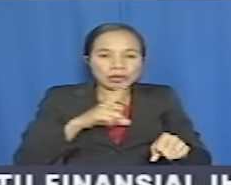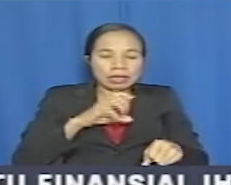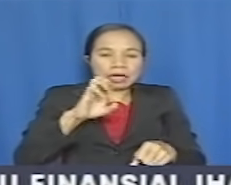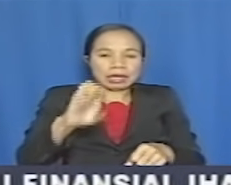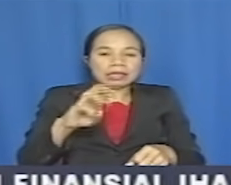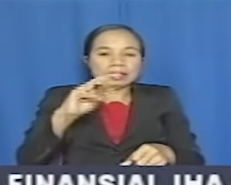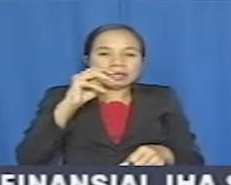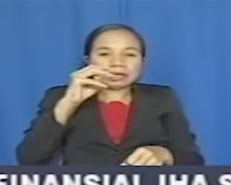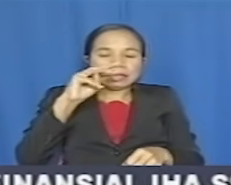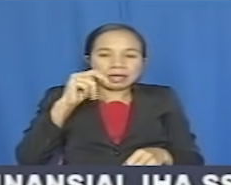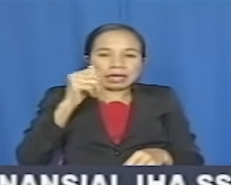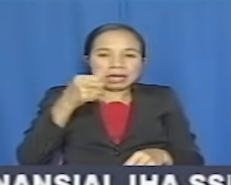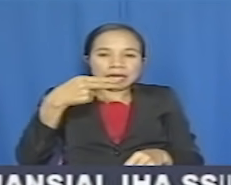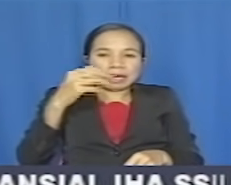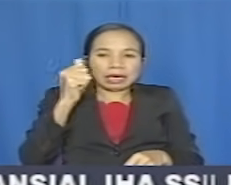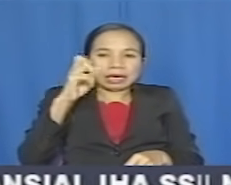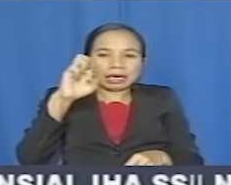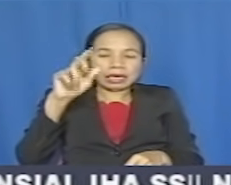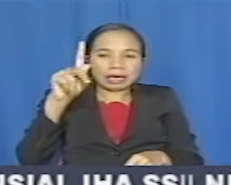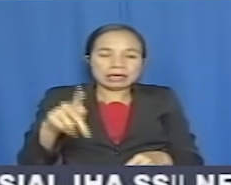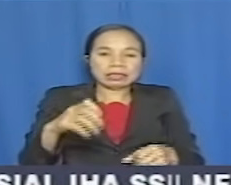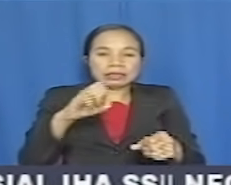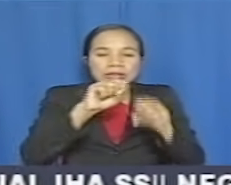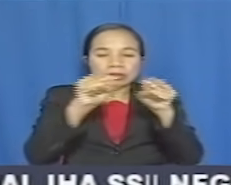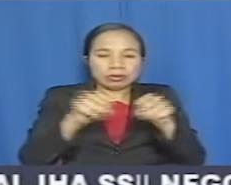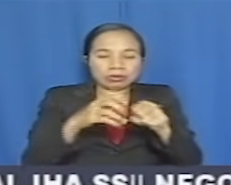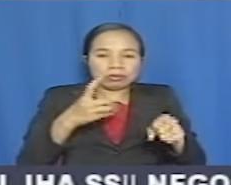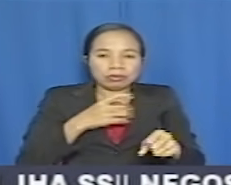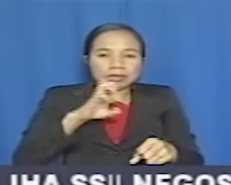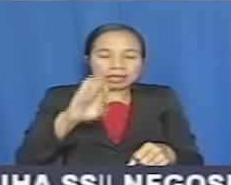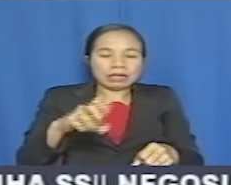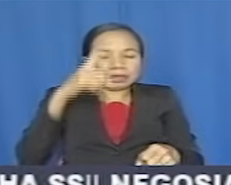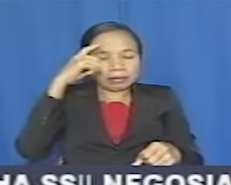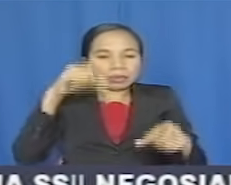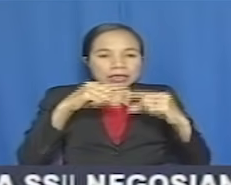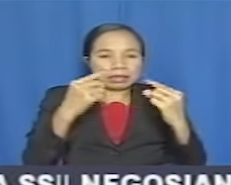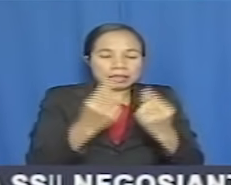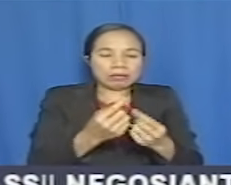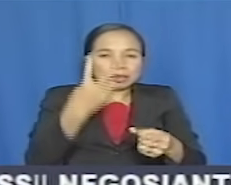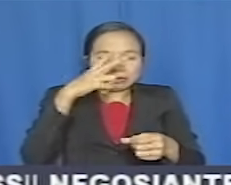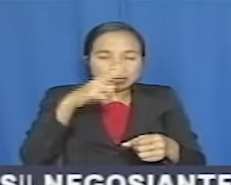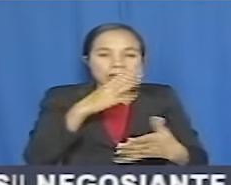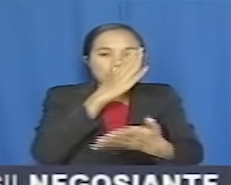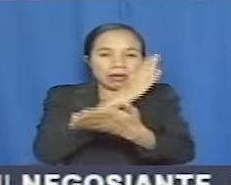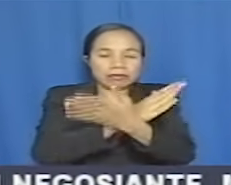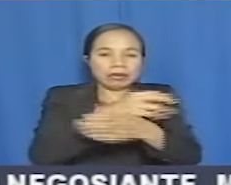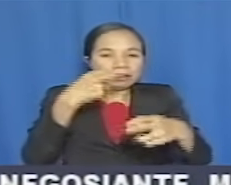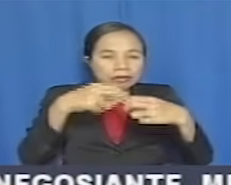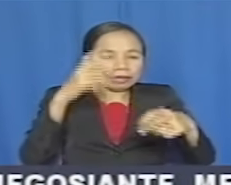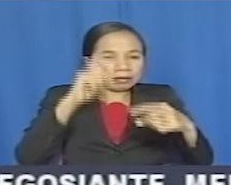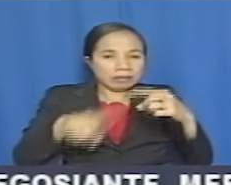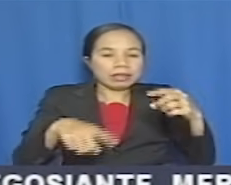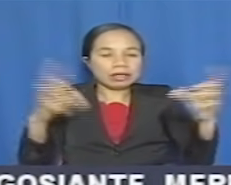Haik Sukudare, se ataca malu. Tamba, né? Equipa haloplano operação, rode prevene situação, labele